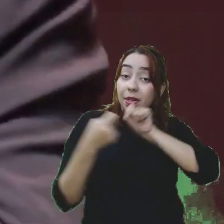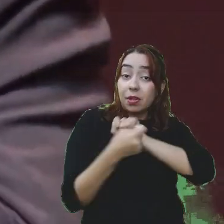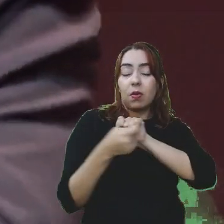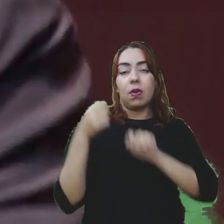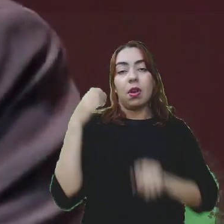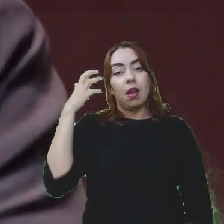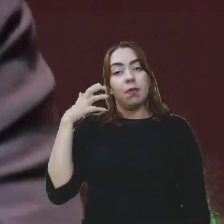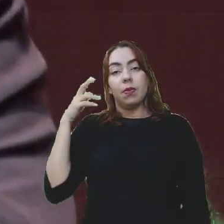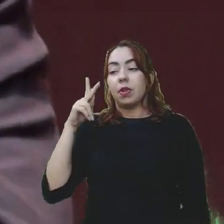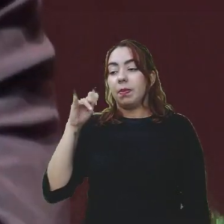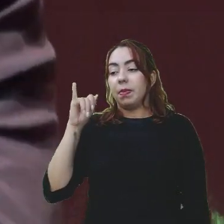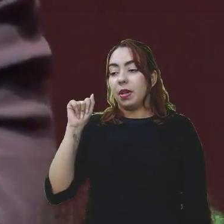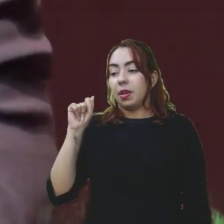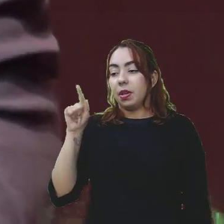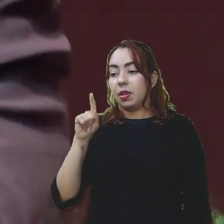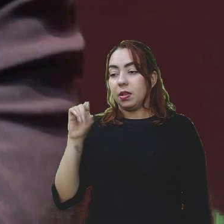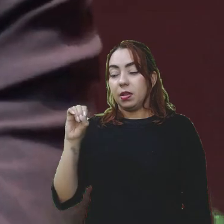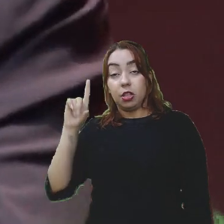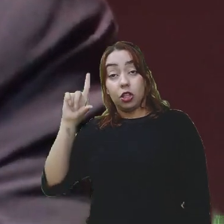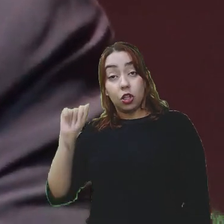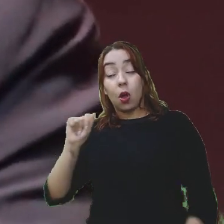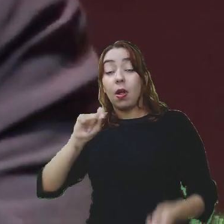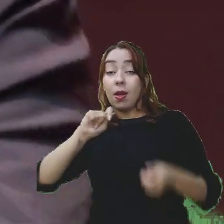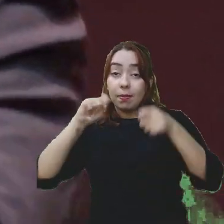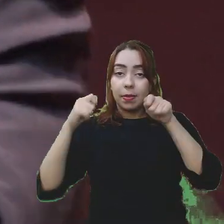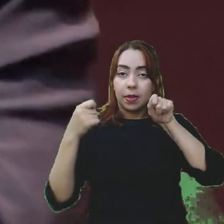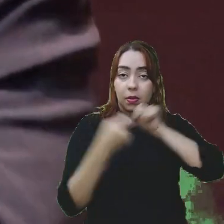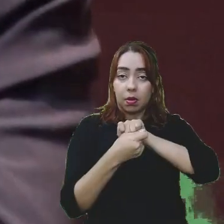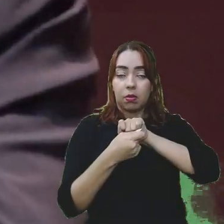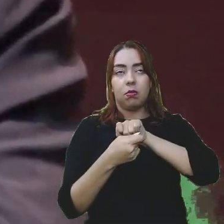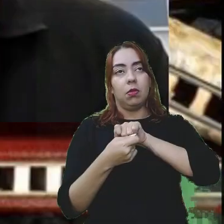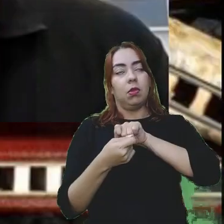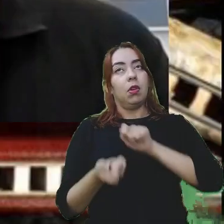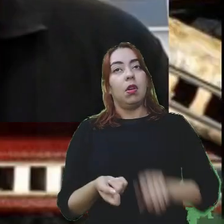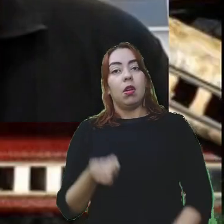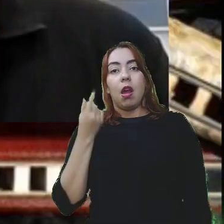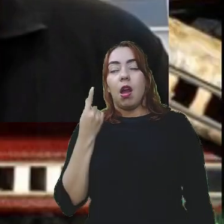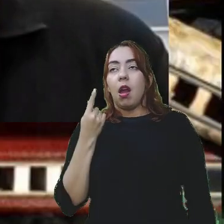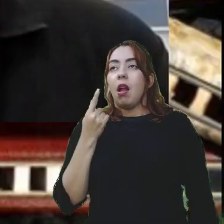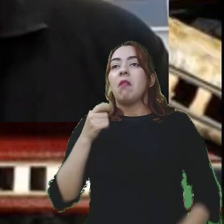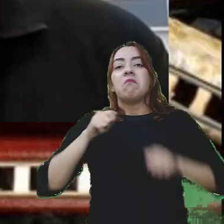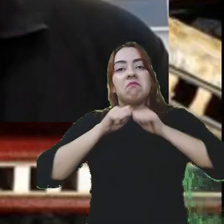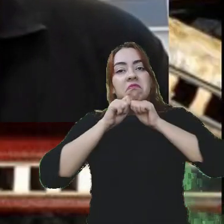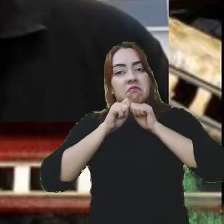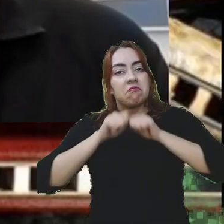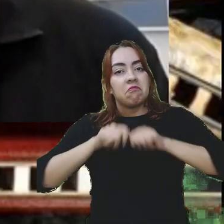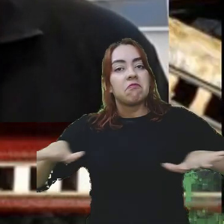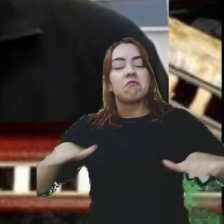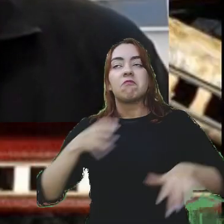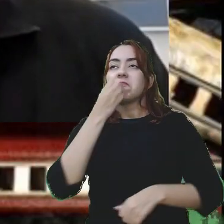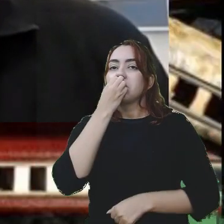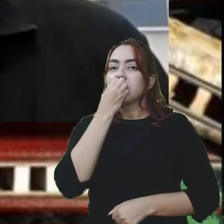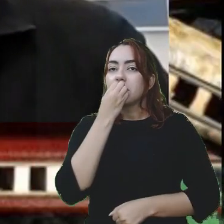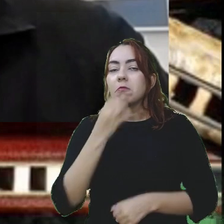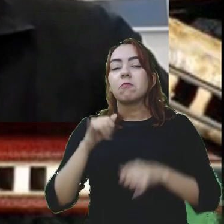perspectiva, pela perspectiva do violoncelo, e fez um trabalho assim, foi super bem divulgado, foi um trabalho que foi